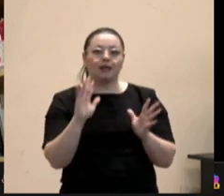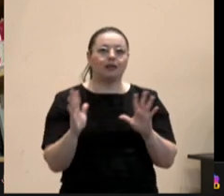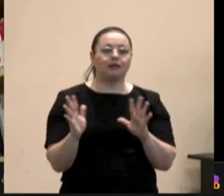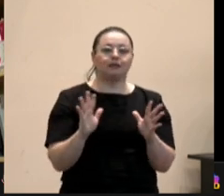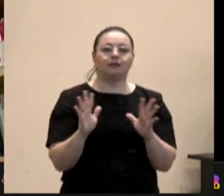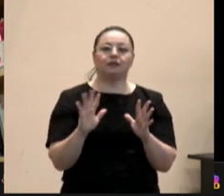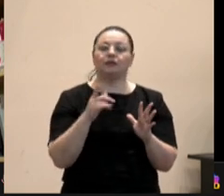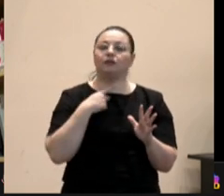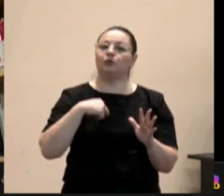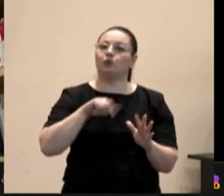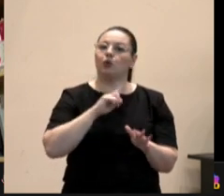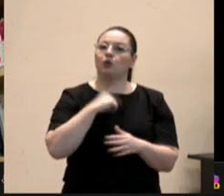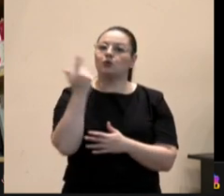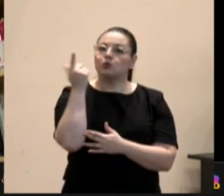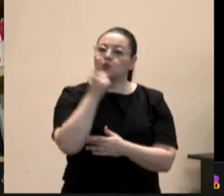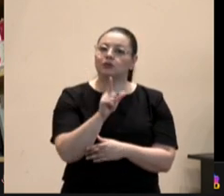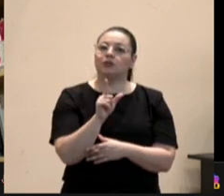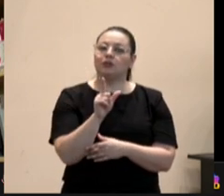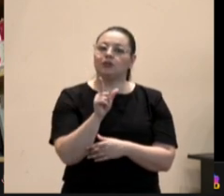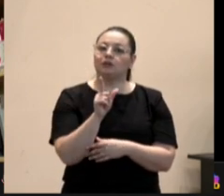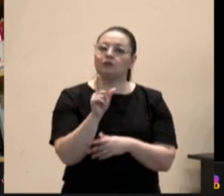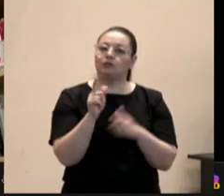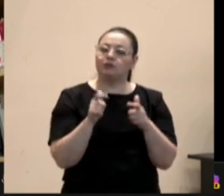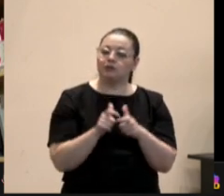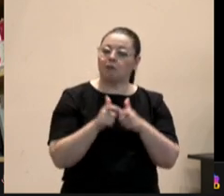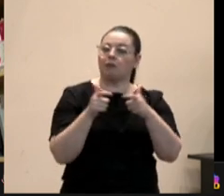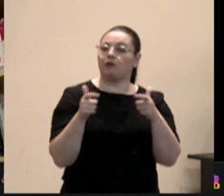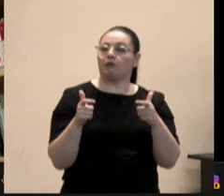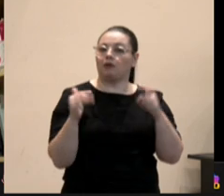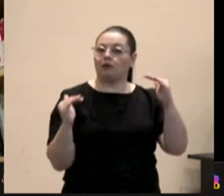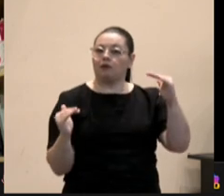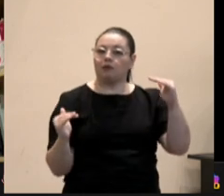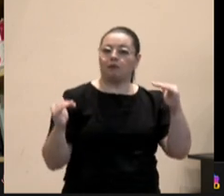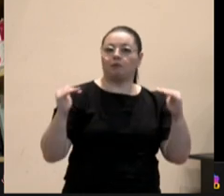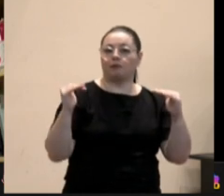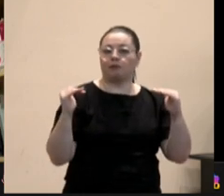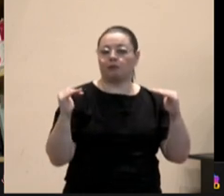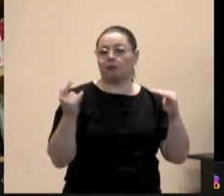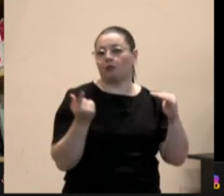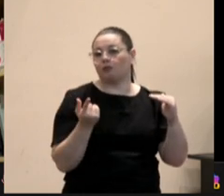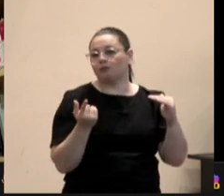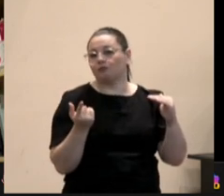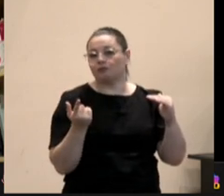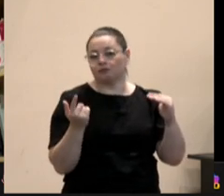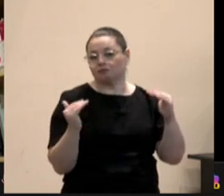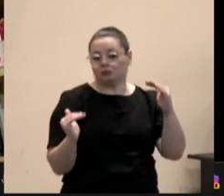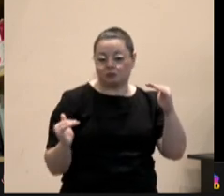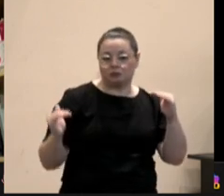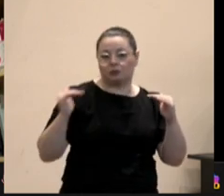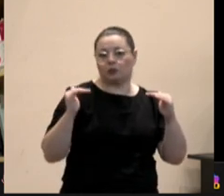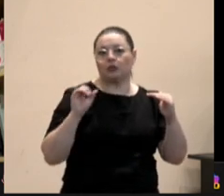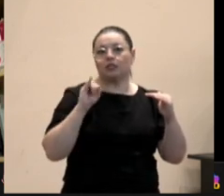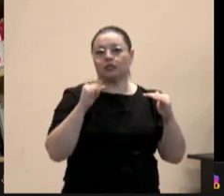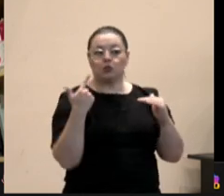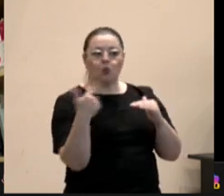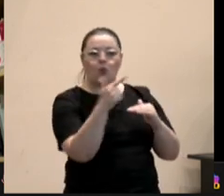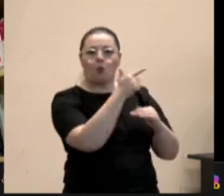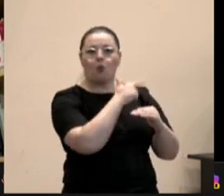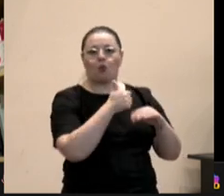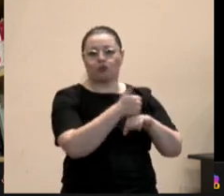nós conseguimos aumentar a equiparação com o rendimento médio de outras profissões